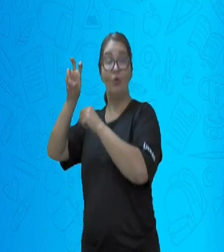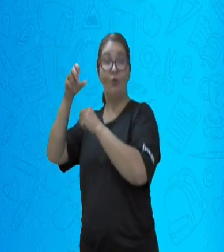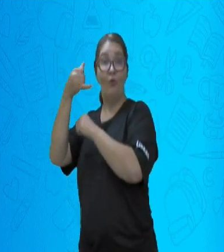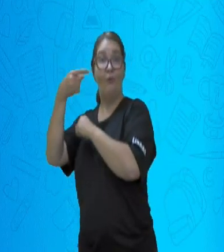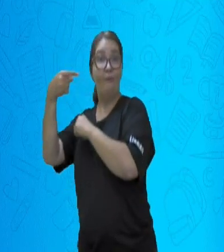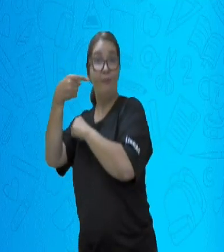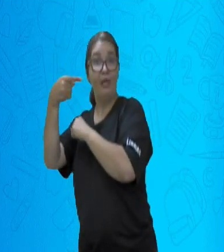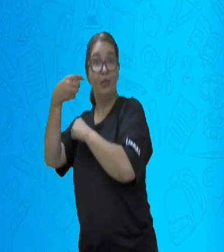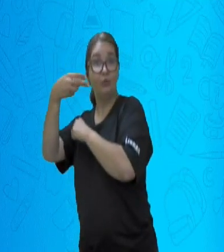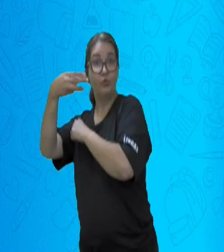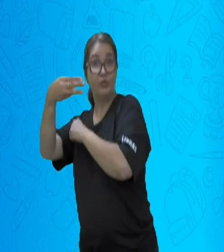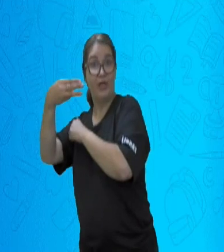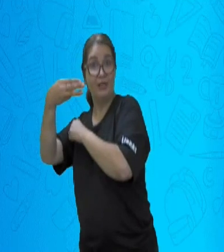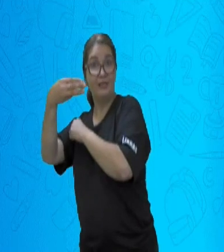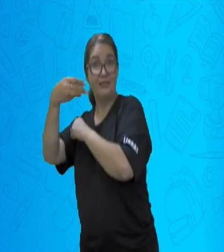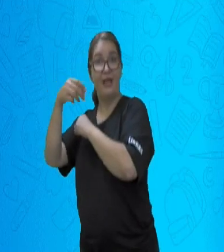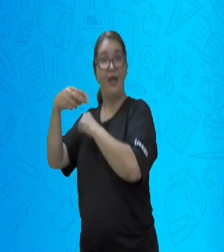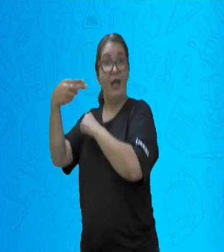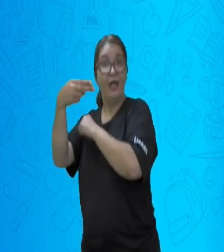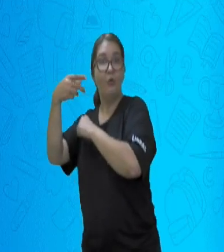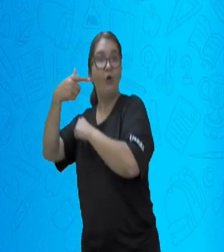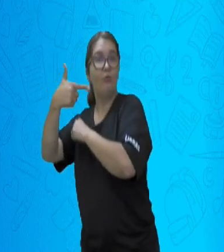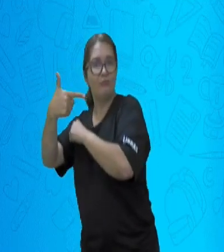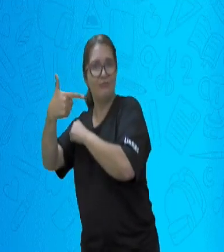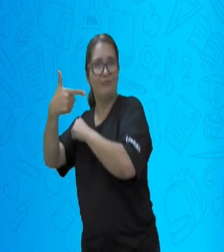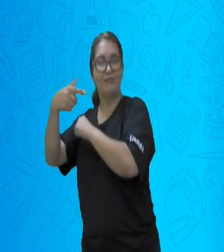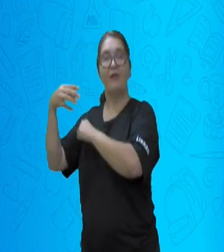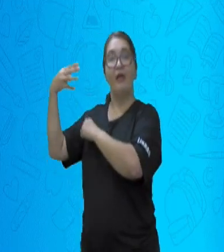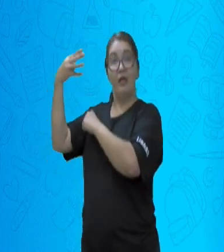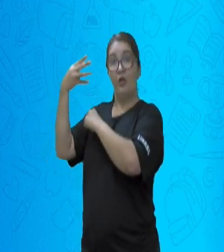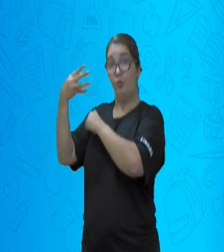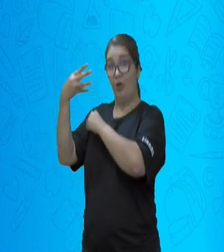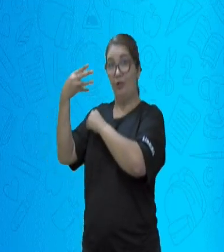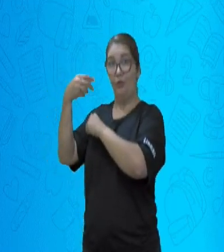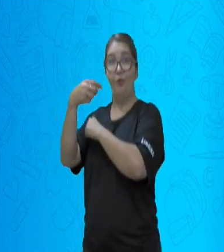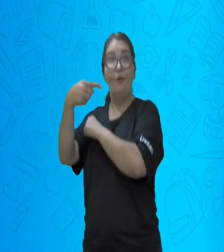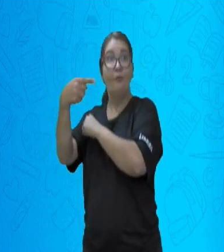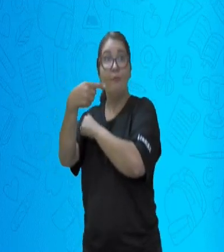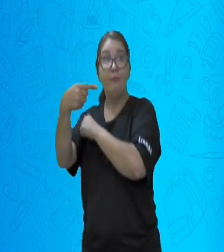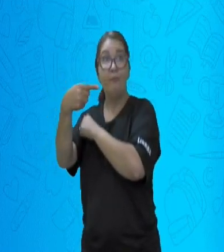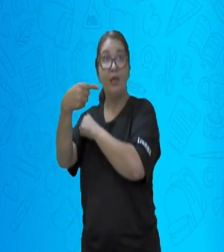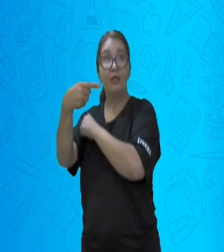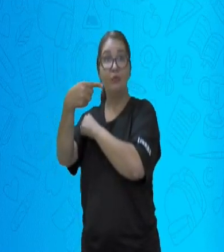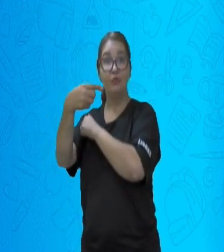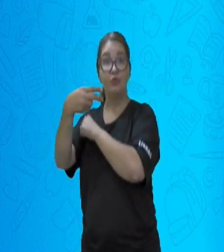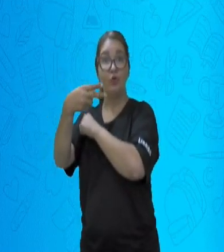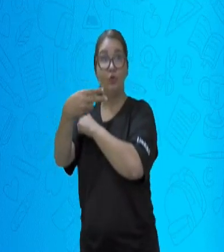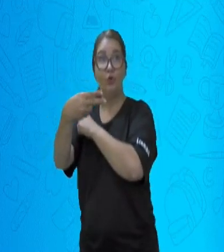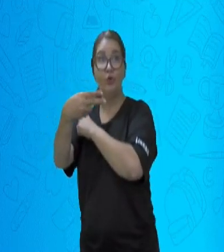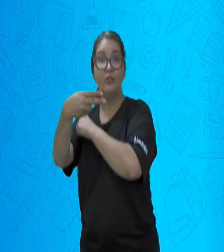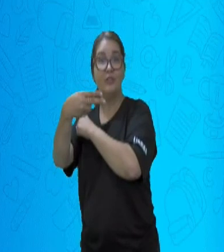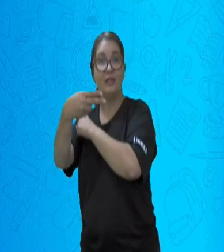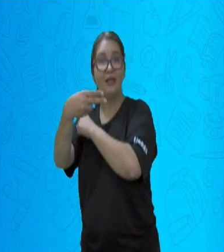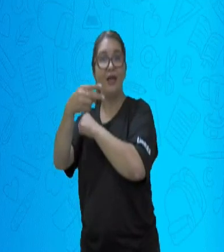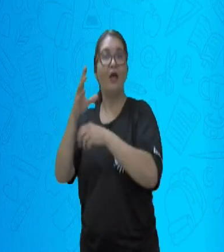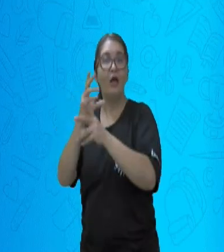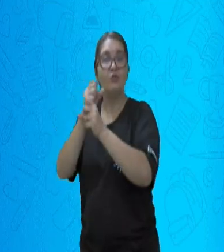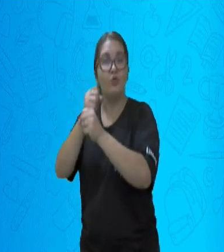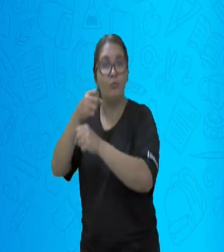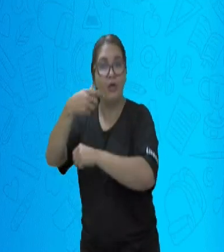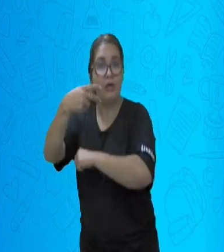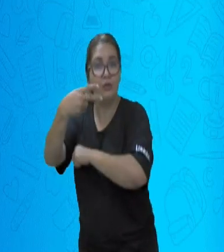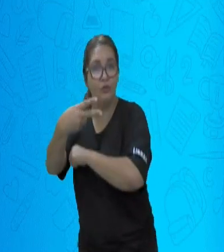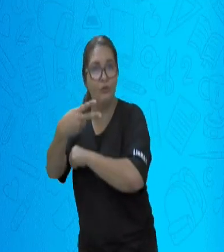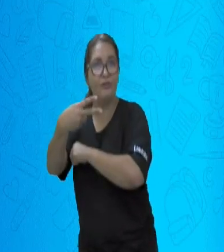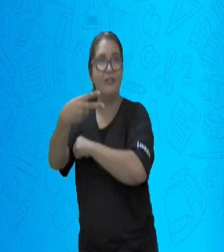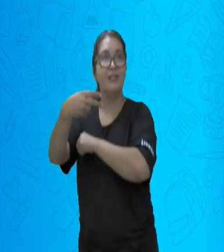a 2, 4 menos 2 igual a 2 e 1 menos nada, 1. Então